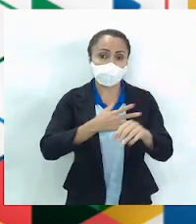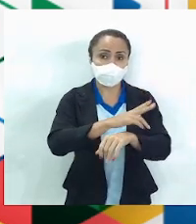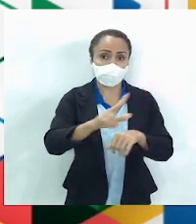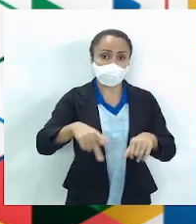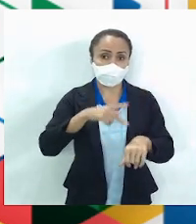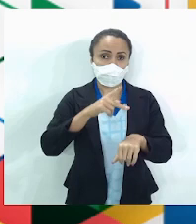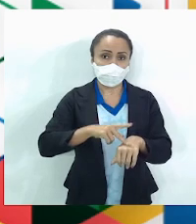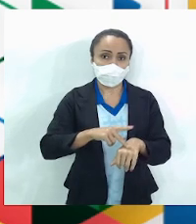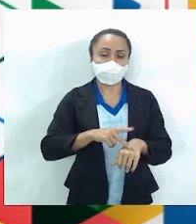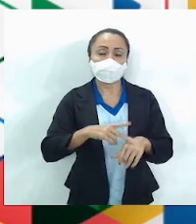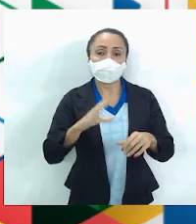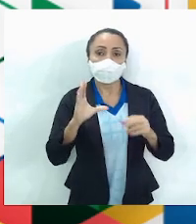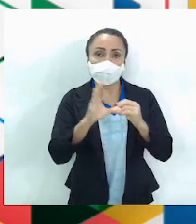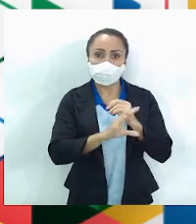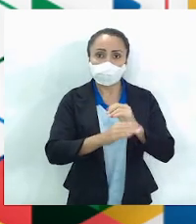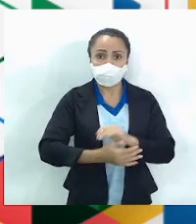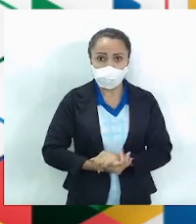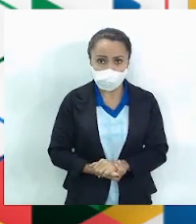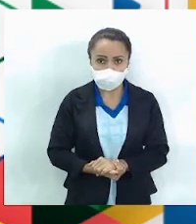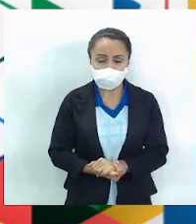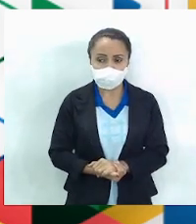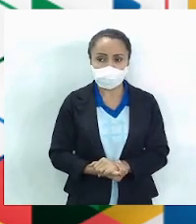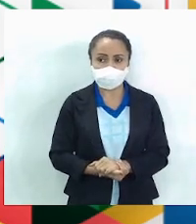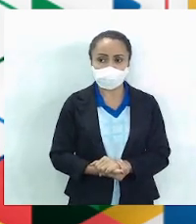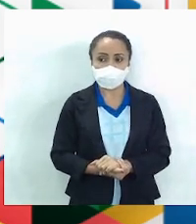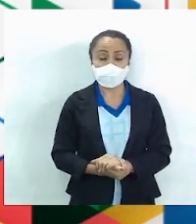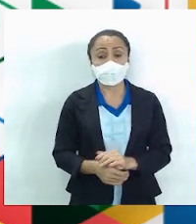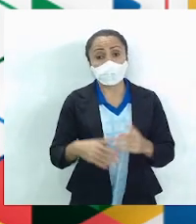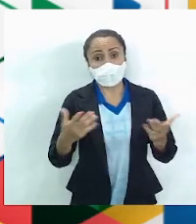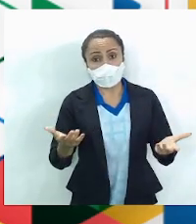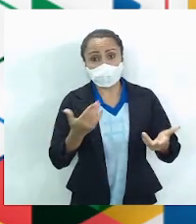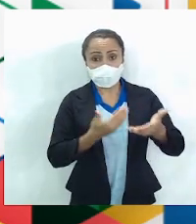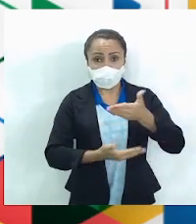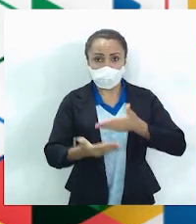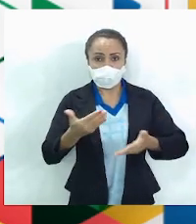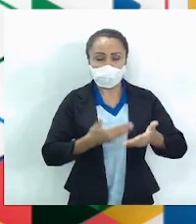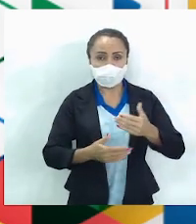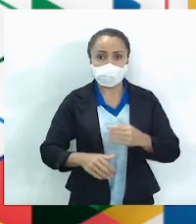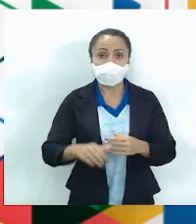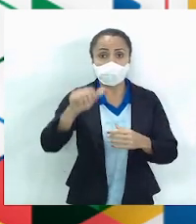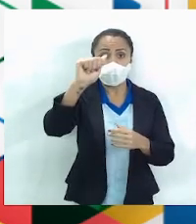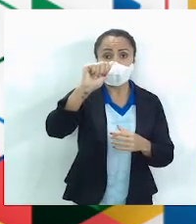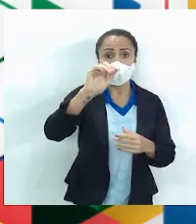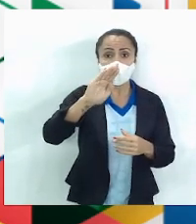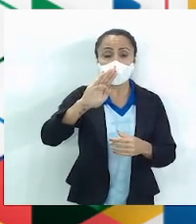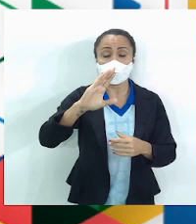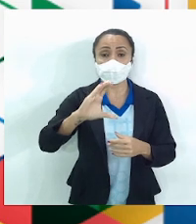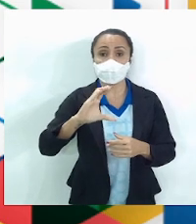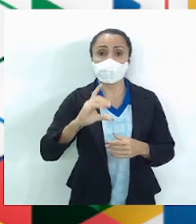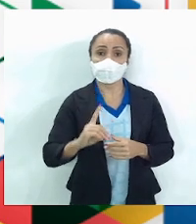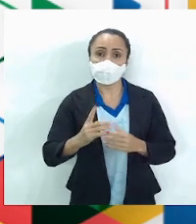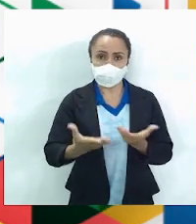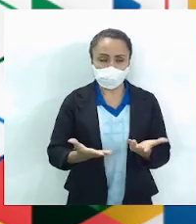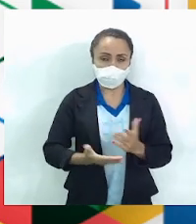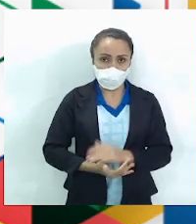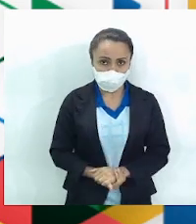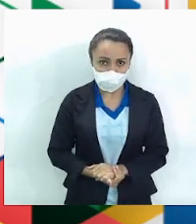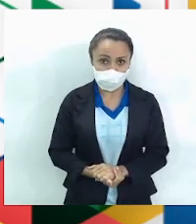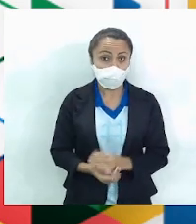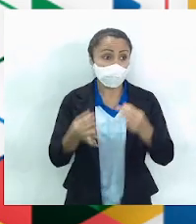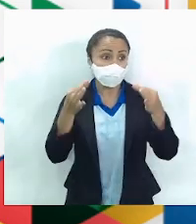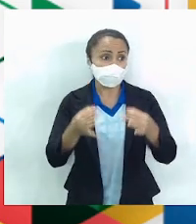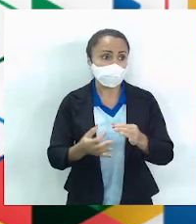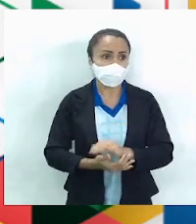países emergentes, né? Essa é a relação. A, B, C ou D. Qual